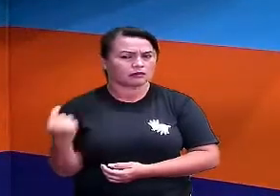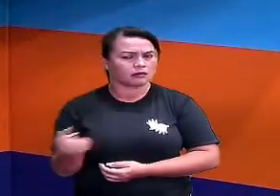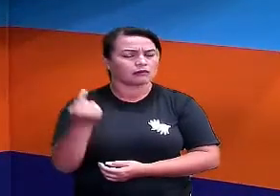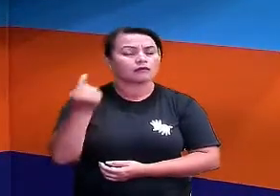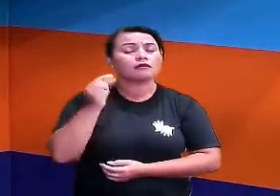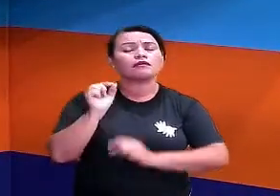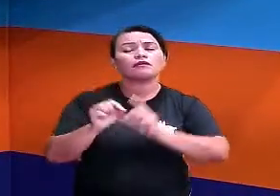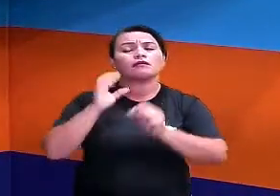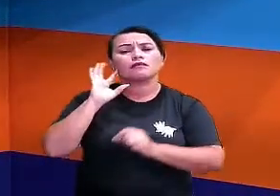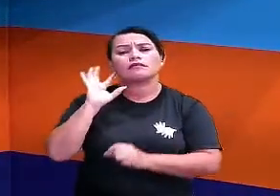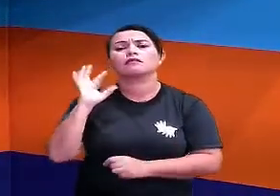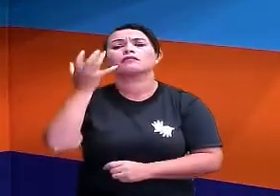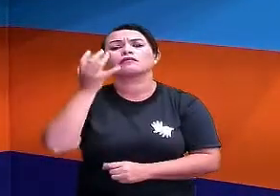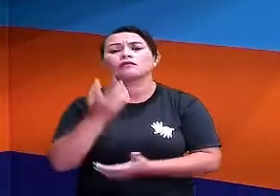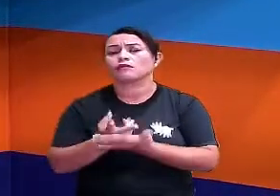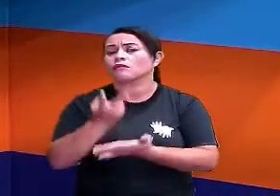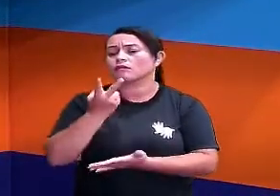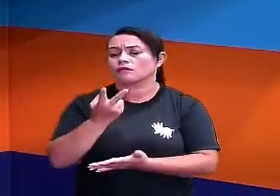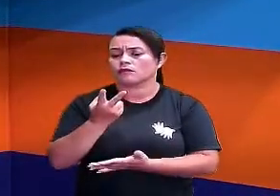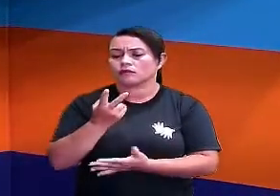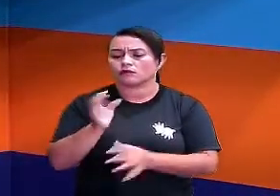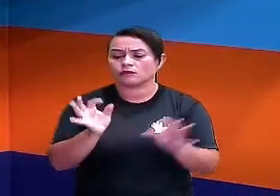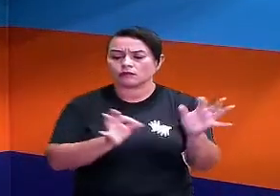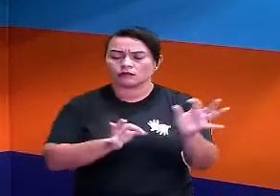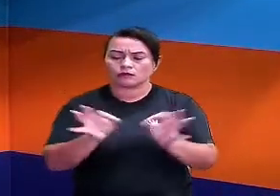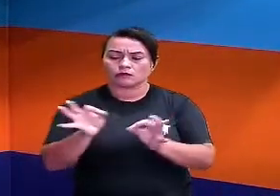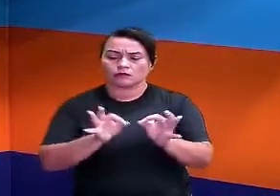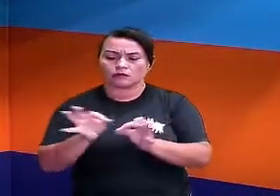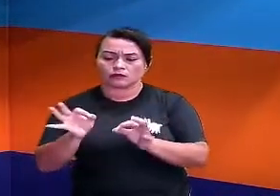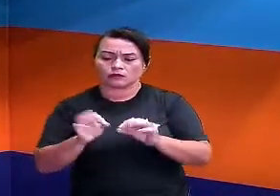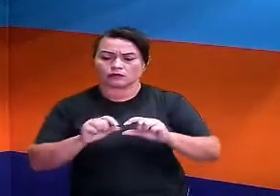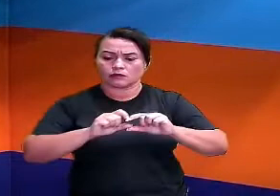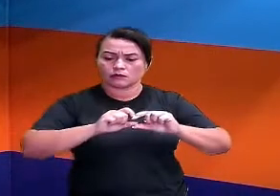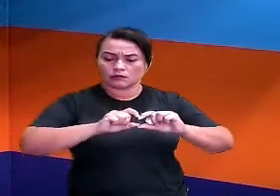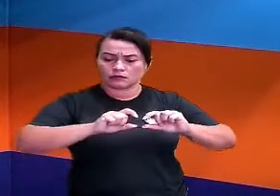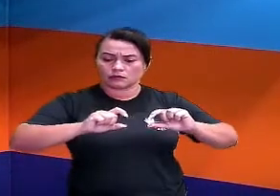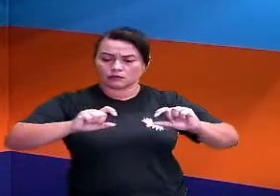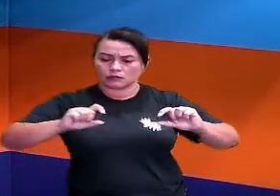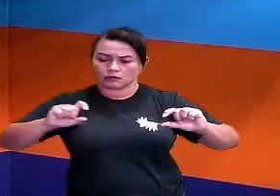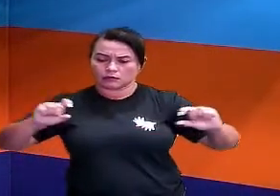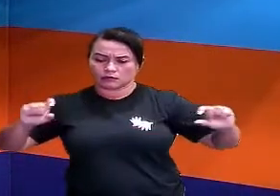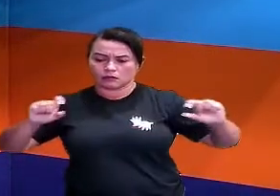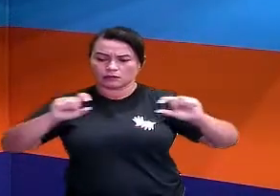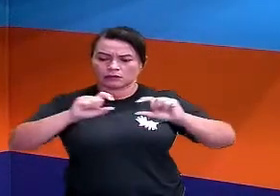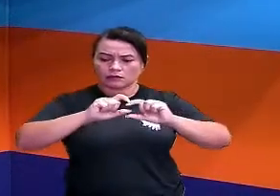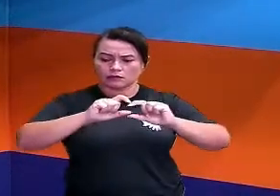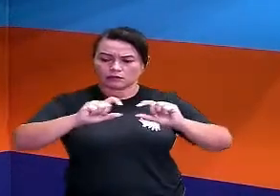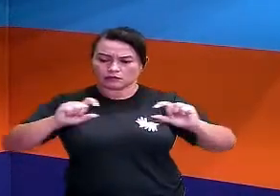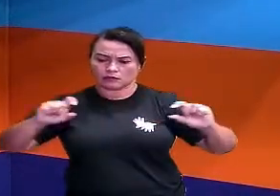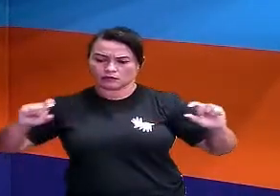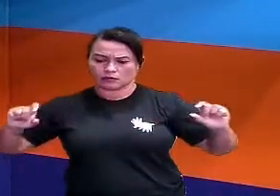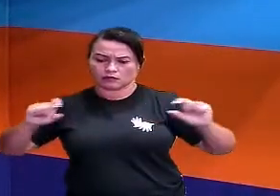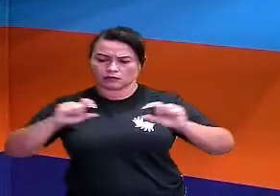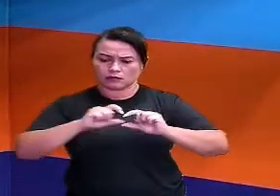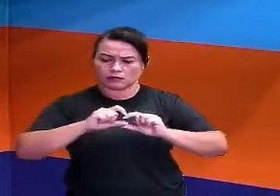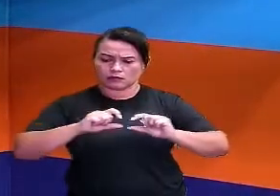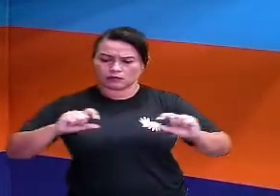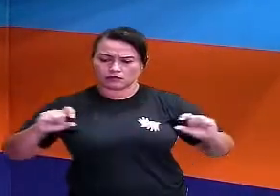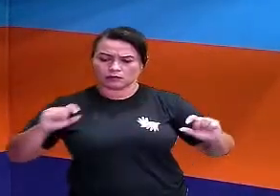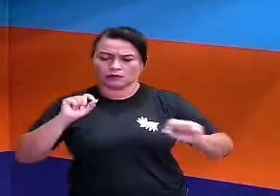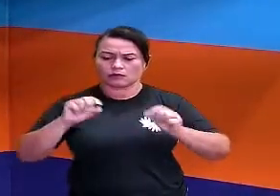que ocorre aqui? Colocando em rol, né? Eu preciso, para encontrar a mediana, né? Eu colocar os dados em